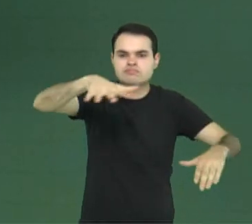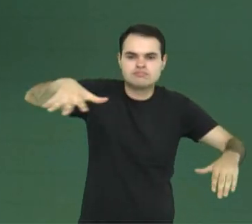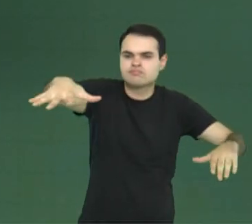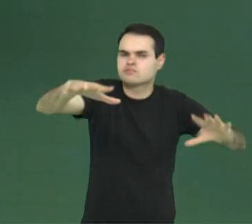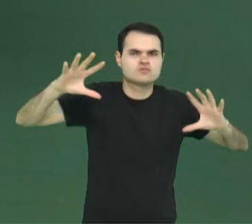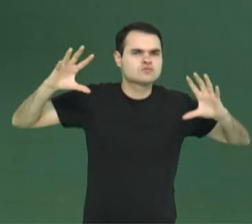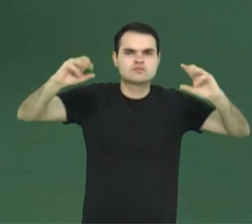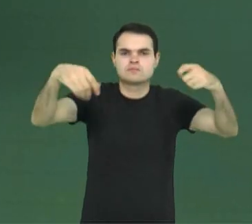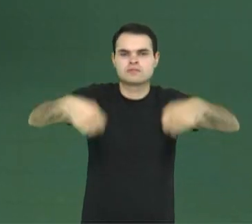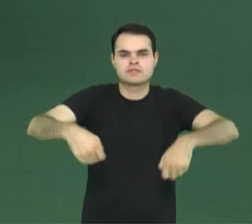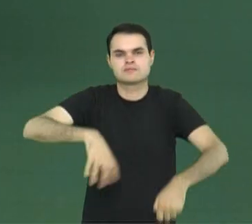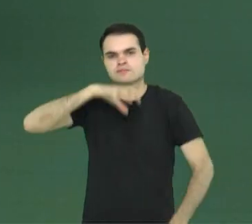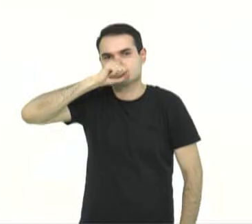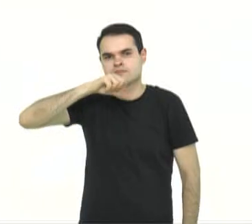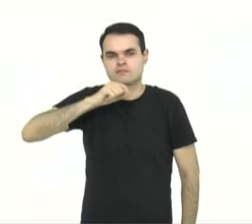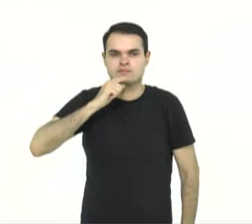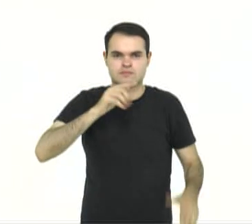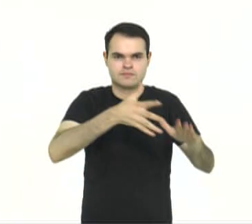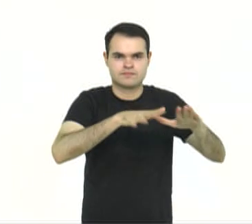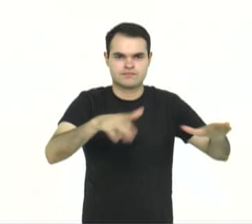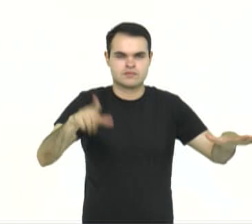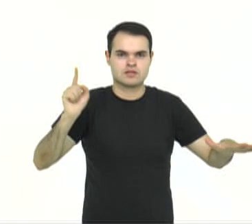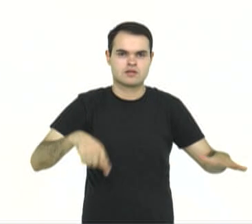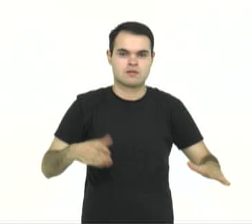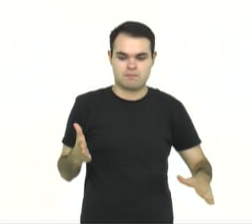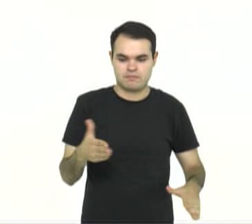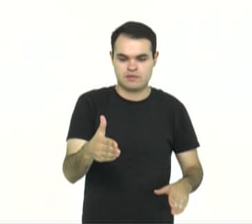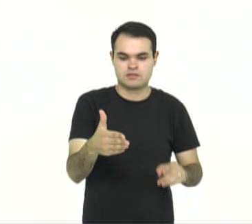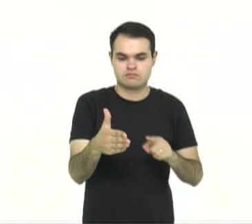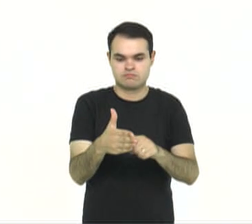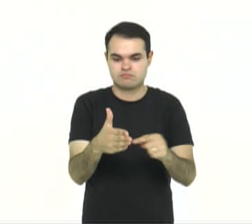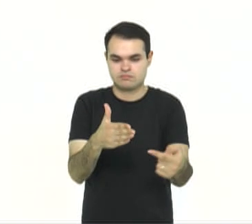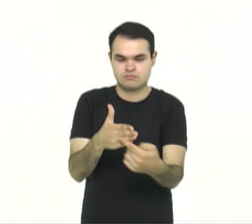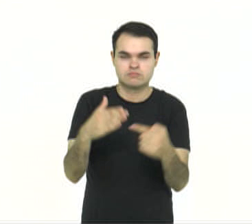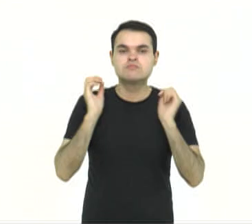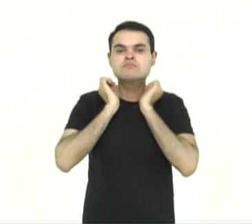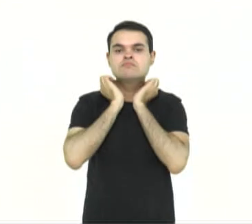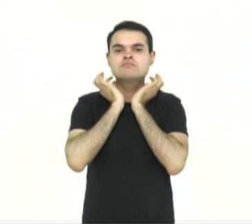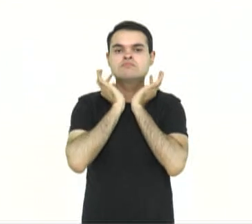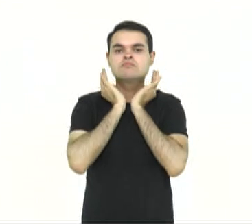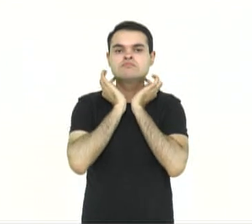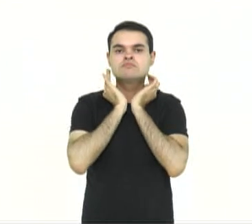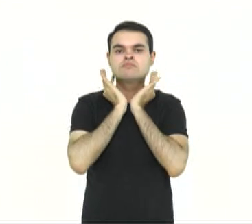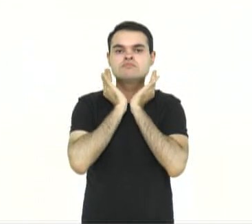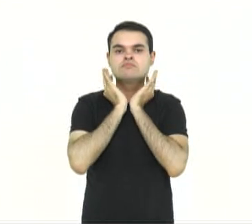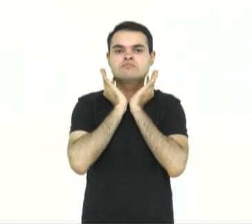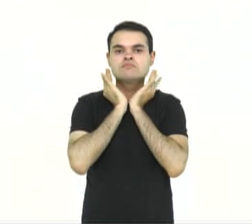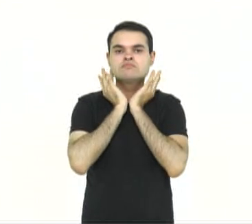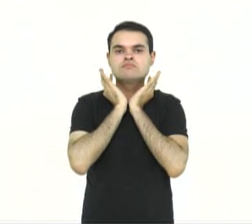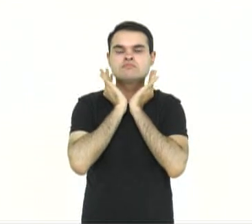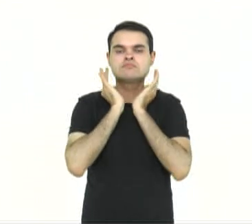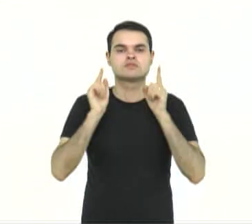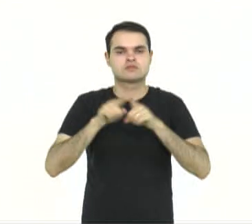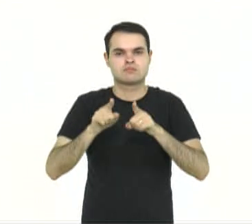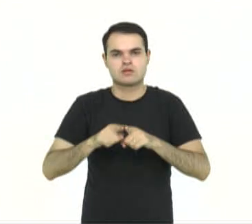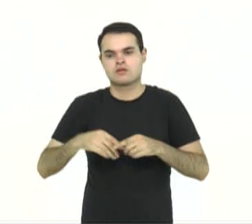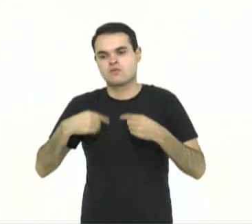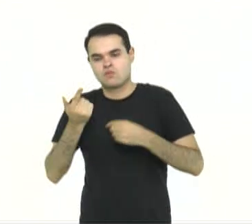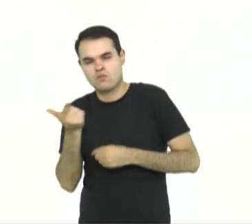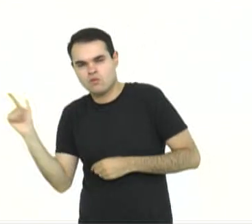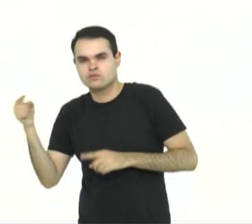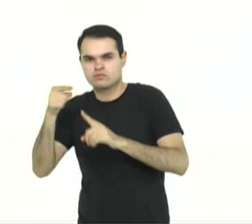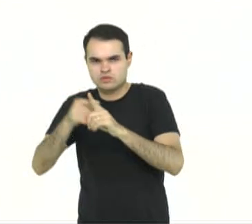que eles fazem isso? Aquáticos por meio de brânquias e terrestres por meio de pulmões, e temos outras formas de respiração que a gente vai acompanhar. Tá?